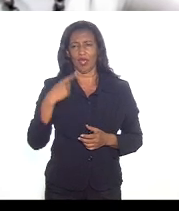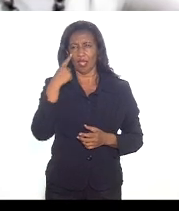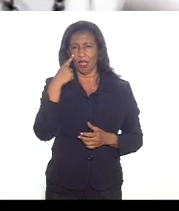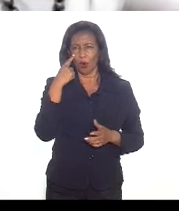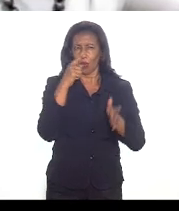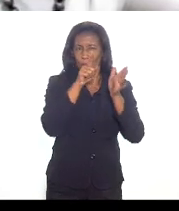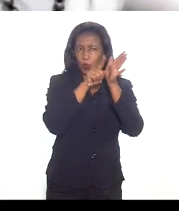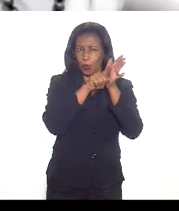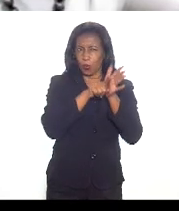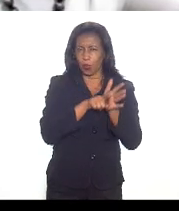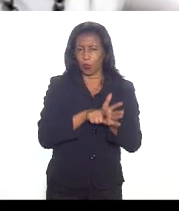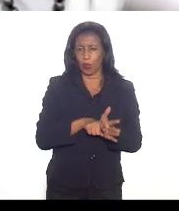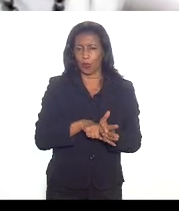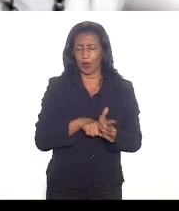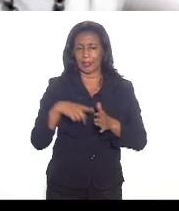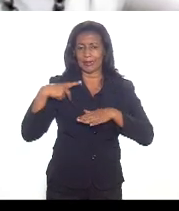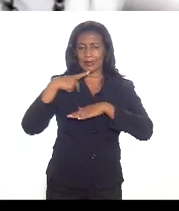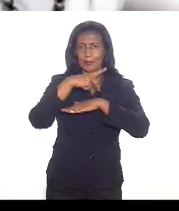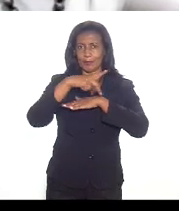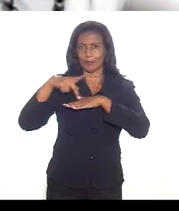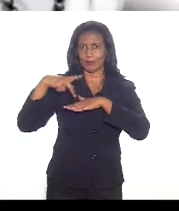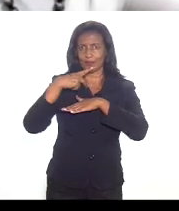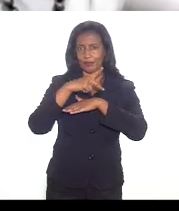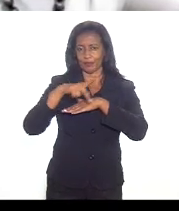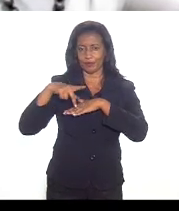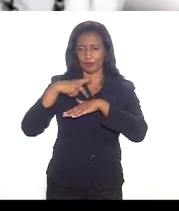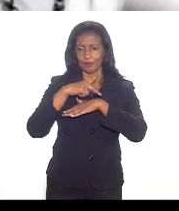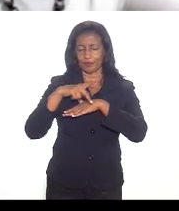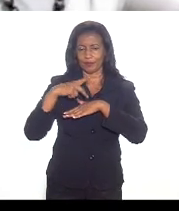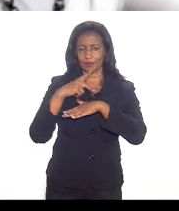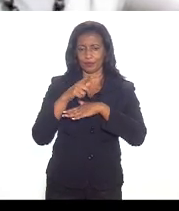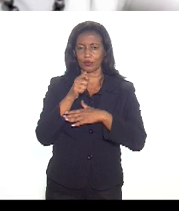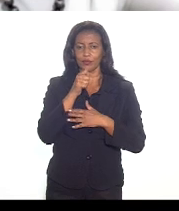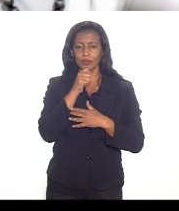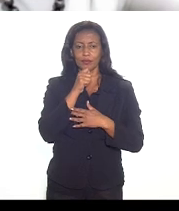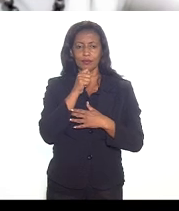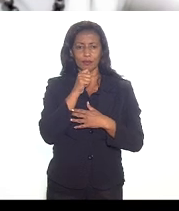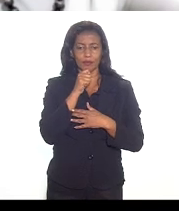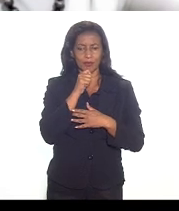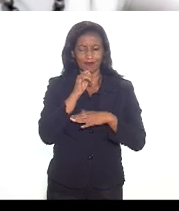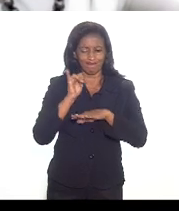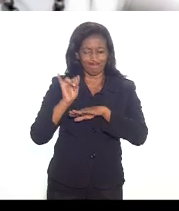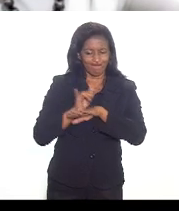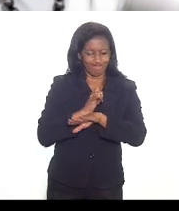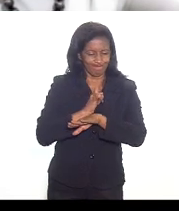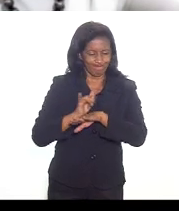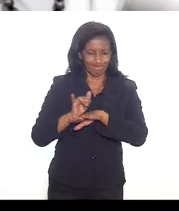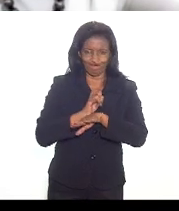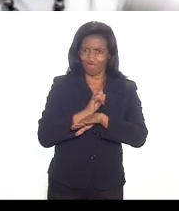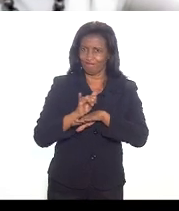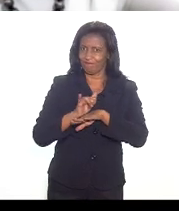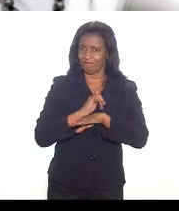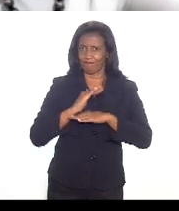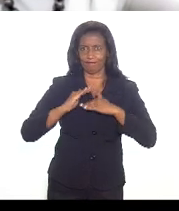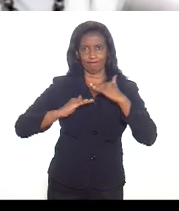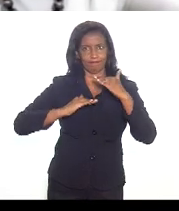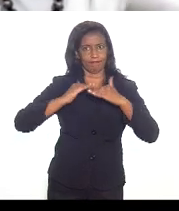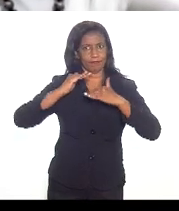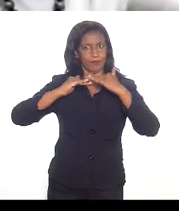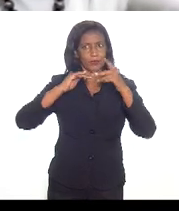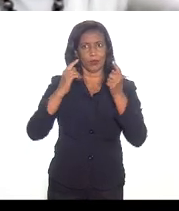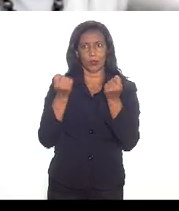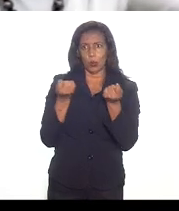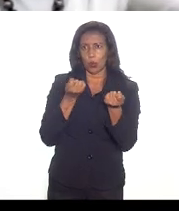verifico que o país não tem um plano estratégico de desenvolvimento econômico